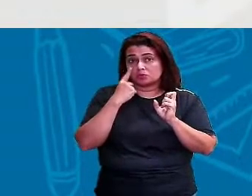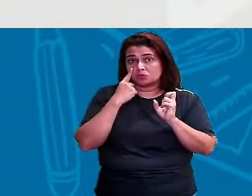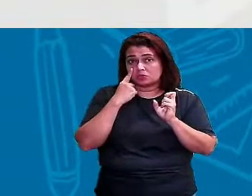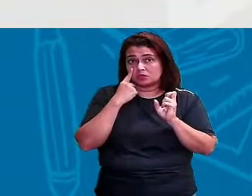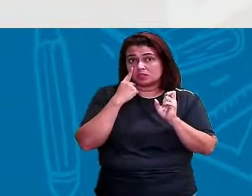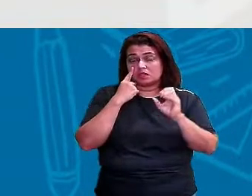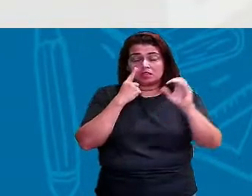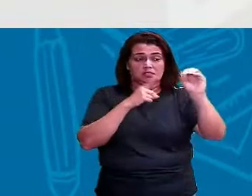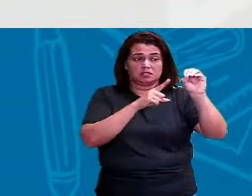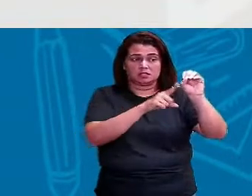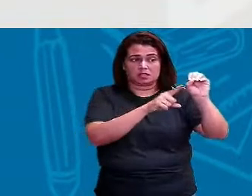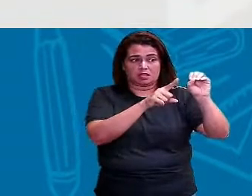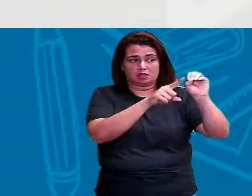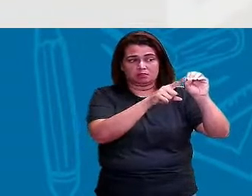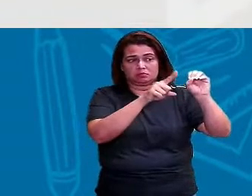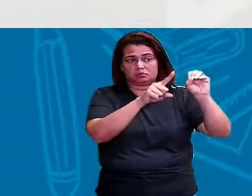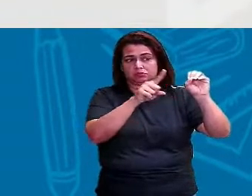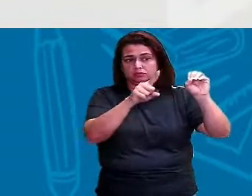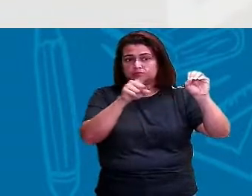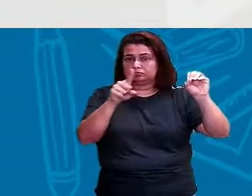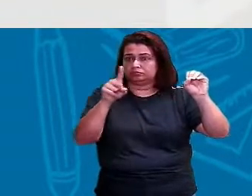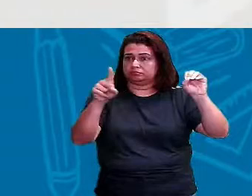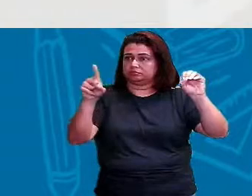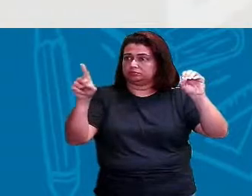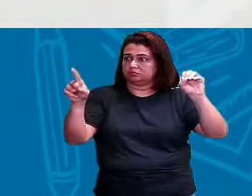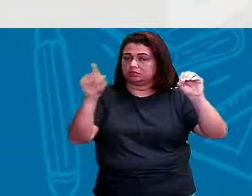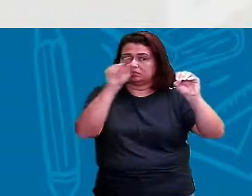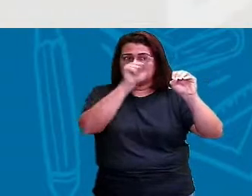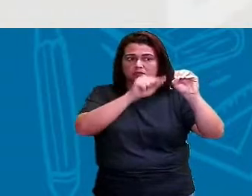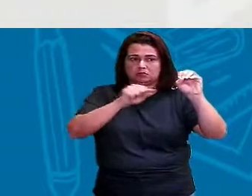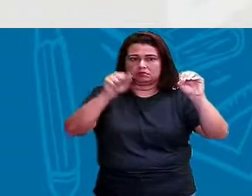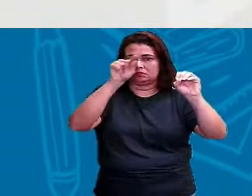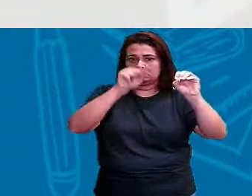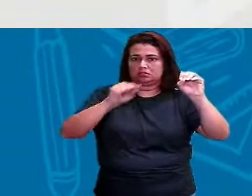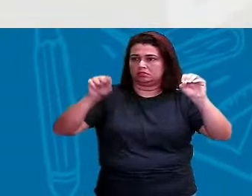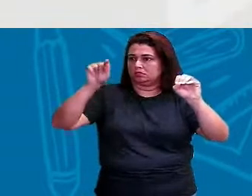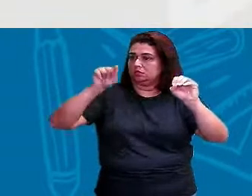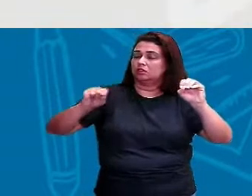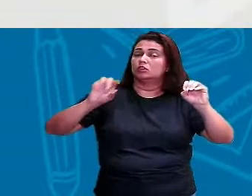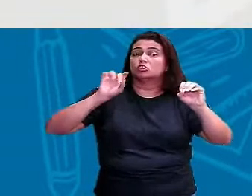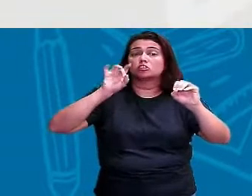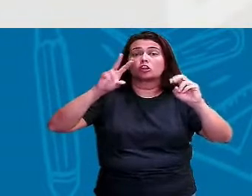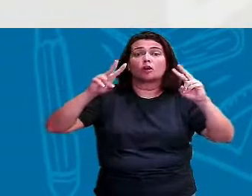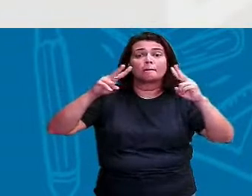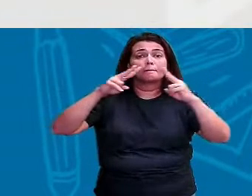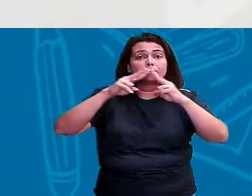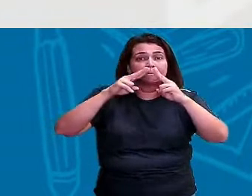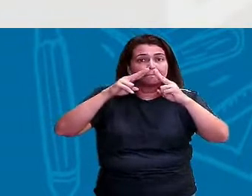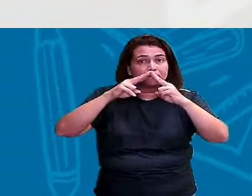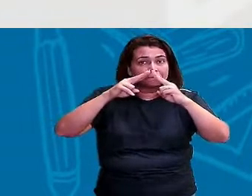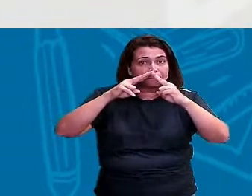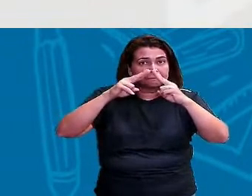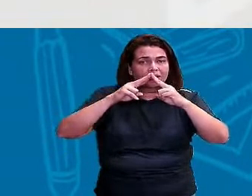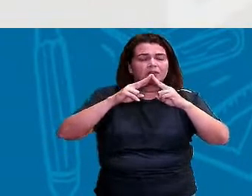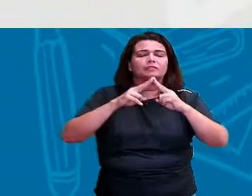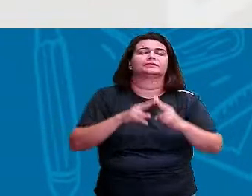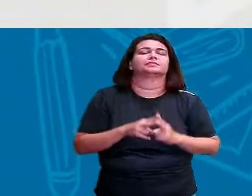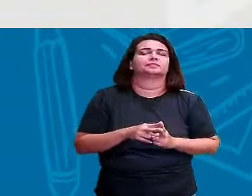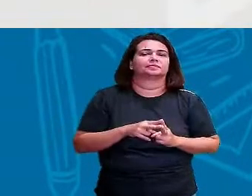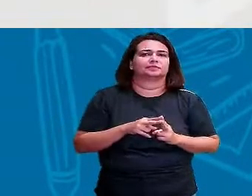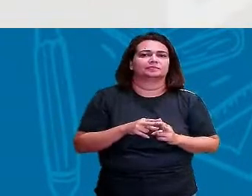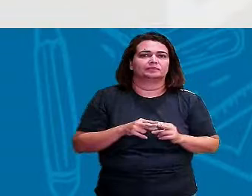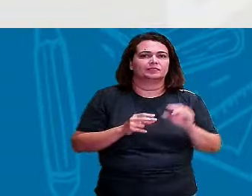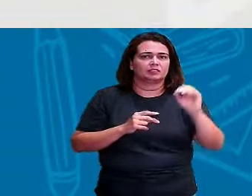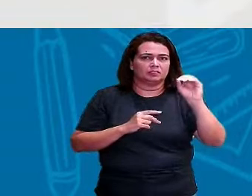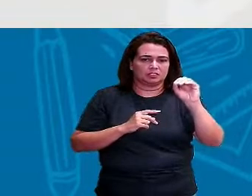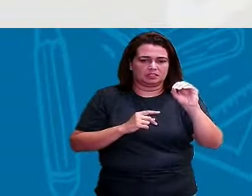partir do 0. Eu vou circular só os números que for par, tá certo? Presta atenção. Eu